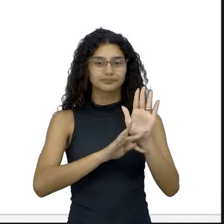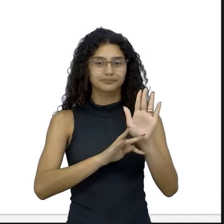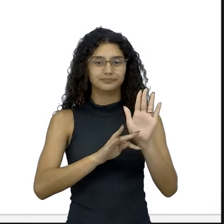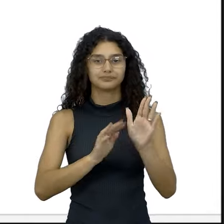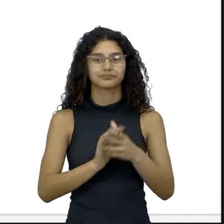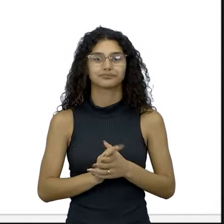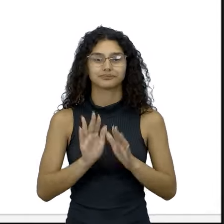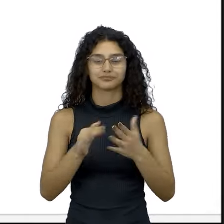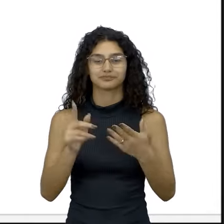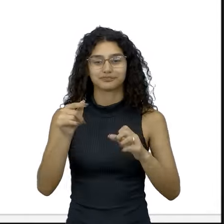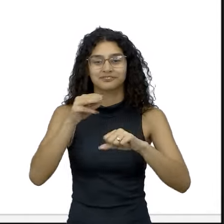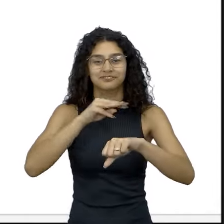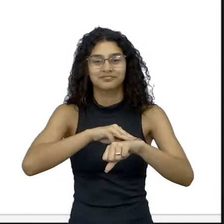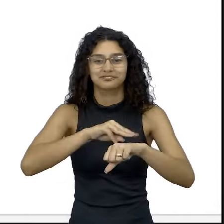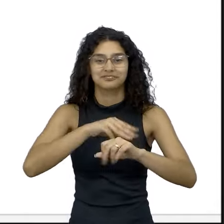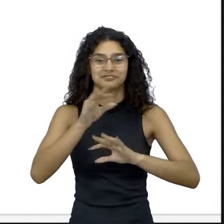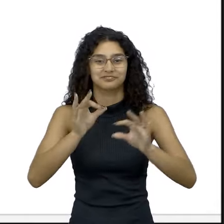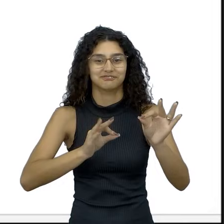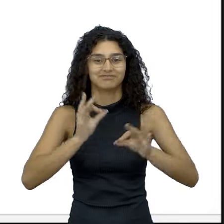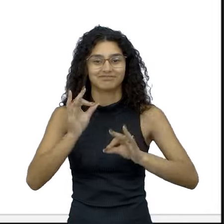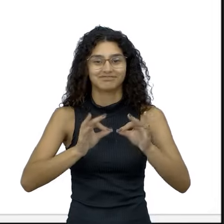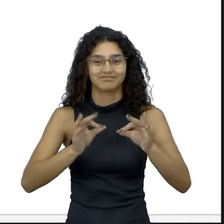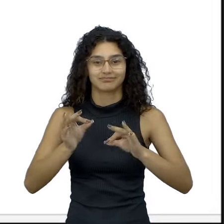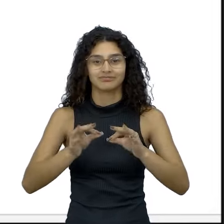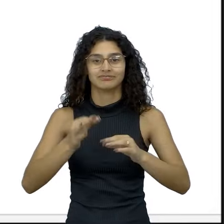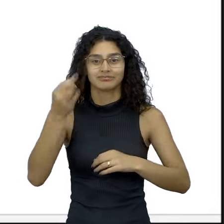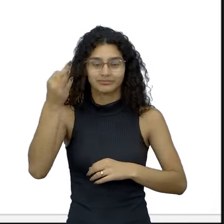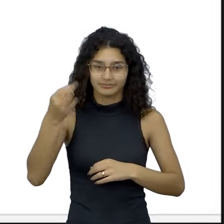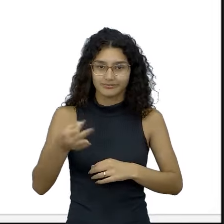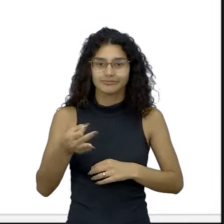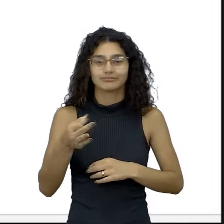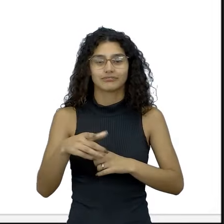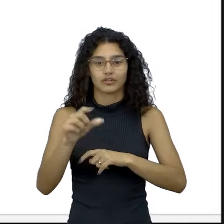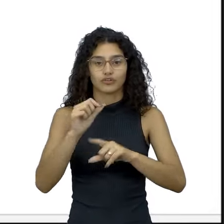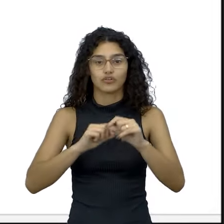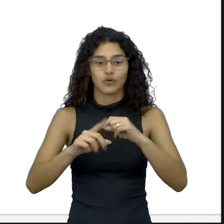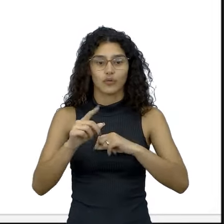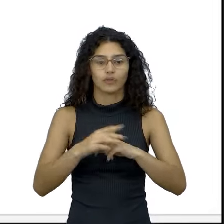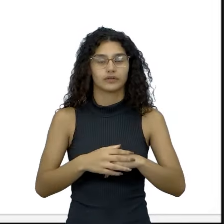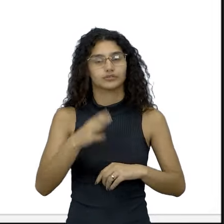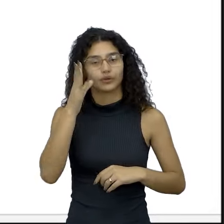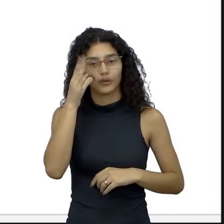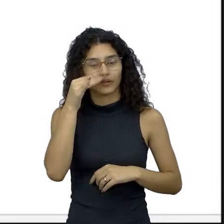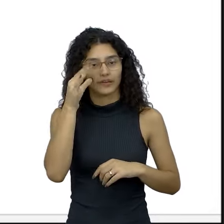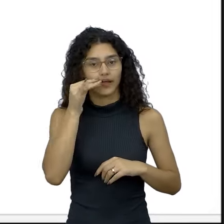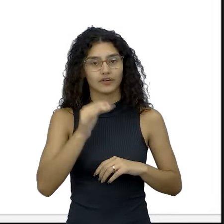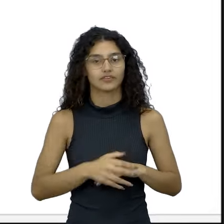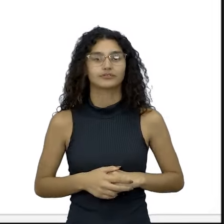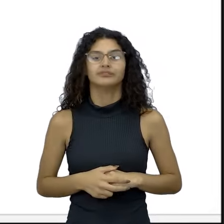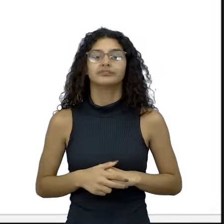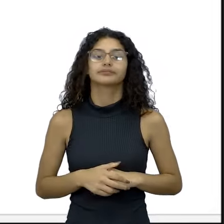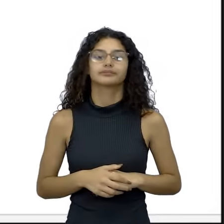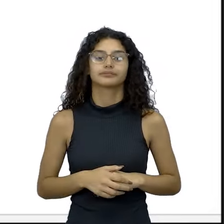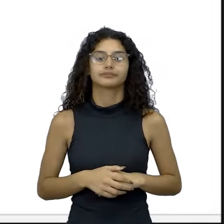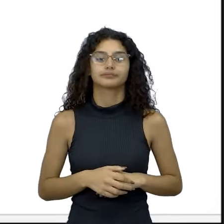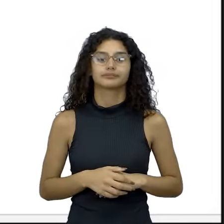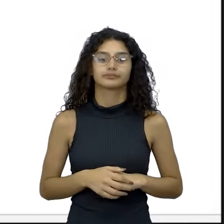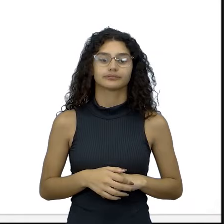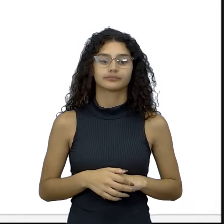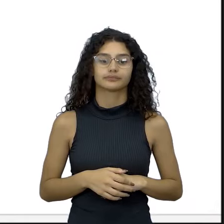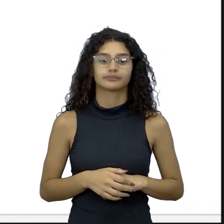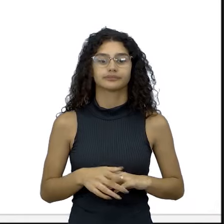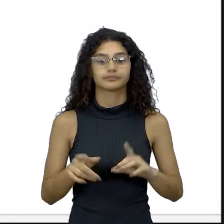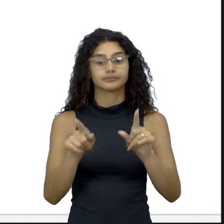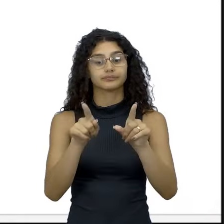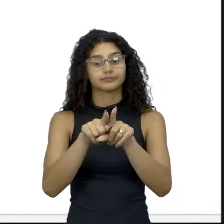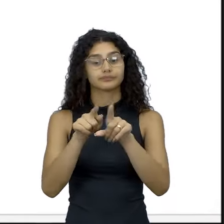Então, aqui é o momento de planejamento, de decisão dessa escrita de verbetes de curiosidade. Por fim, coletivamente, né,